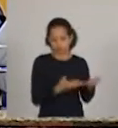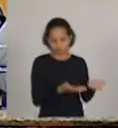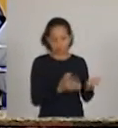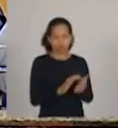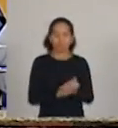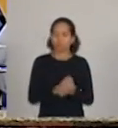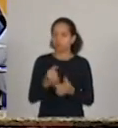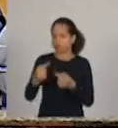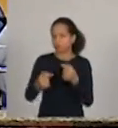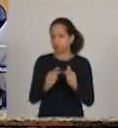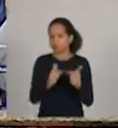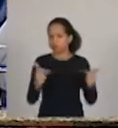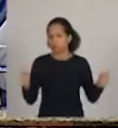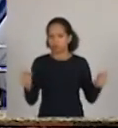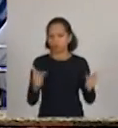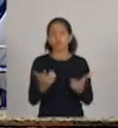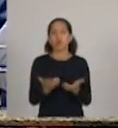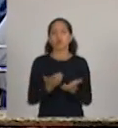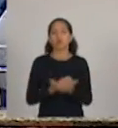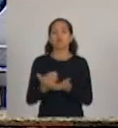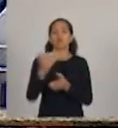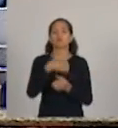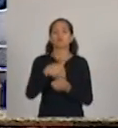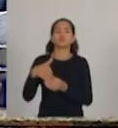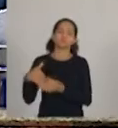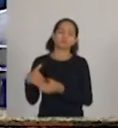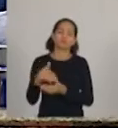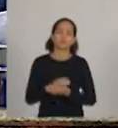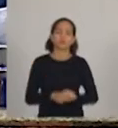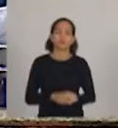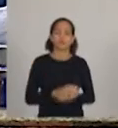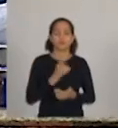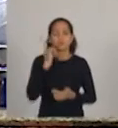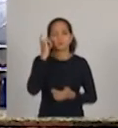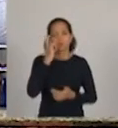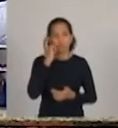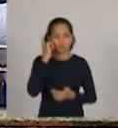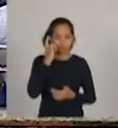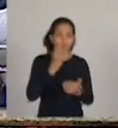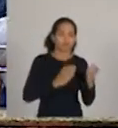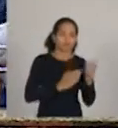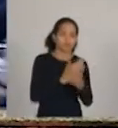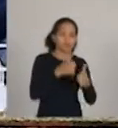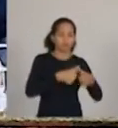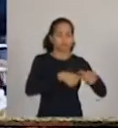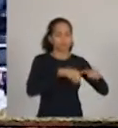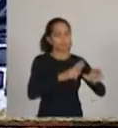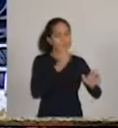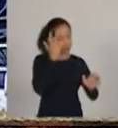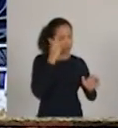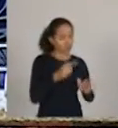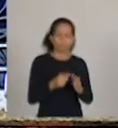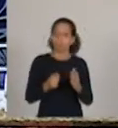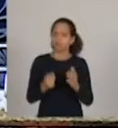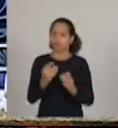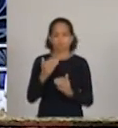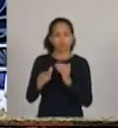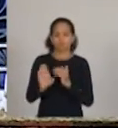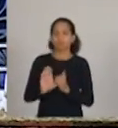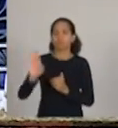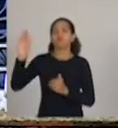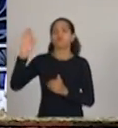Não havendo quem queira discutir, em votação. Os deputados que aprovam permaneçam como se encontram, os contrários se